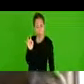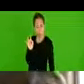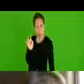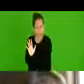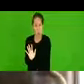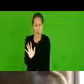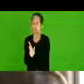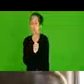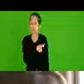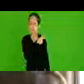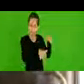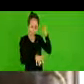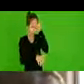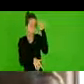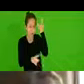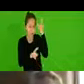sendo observadas, não é?